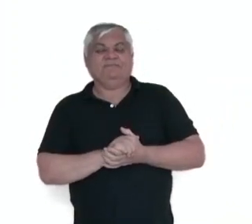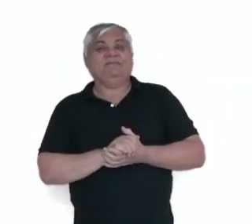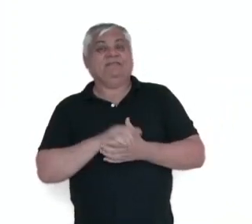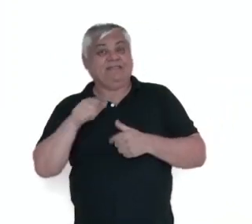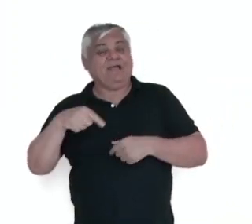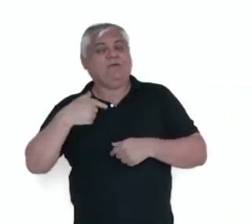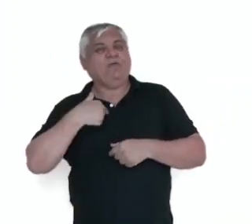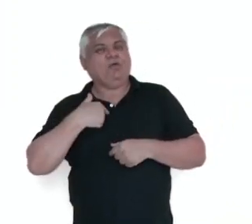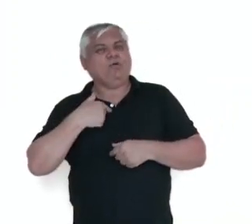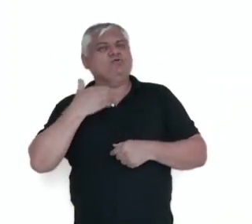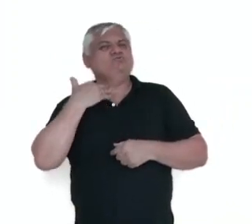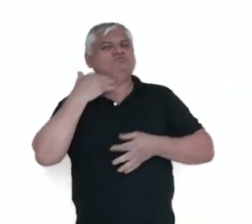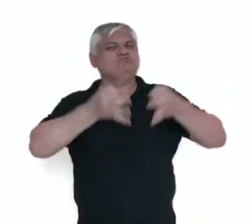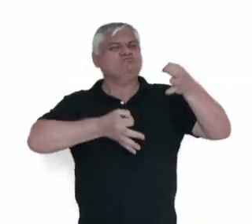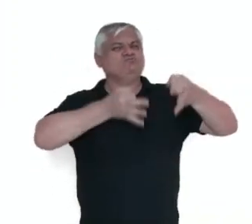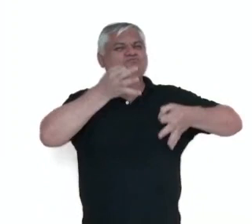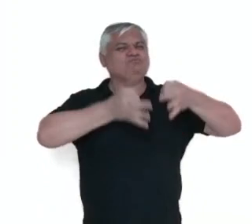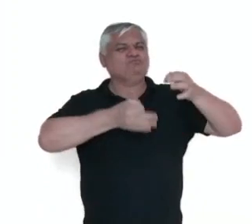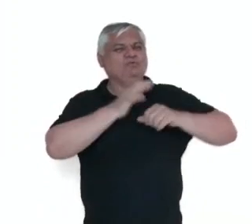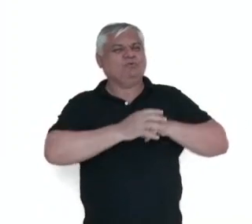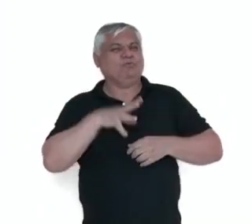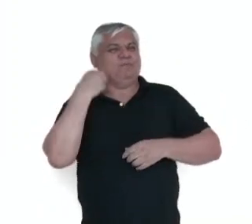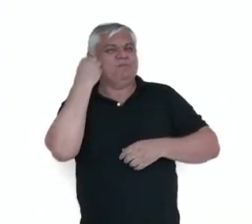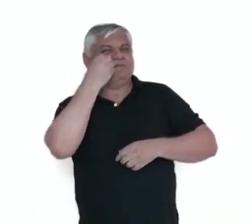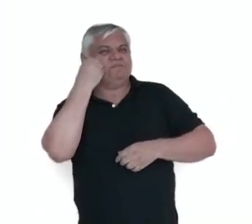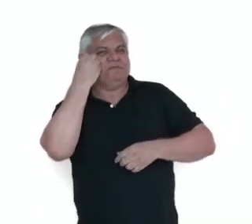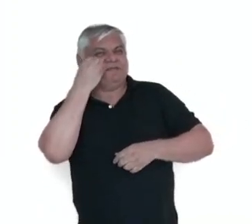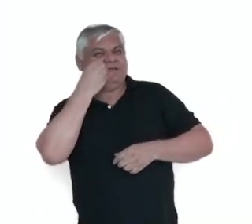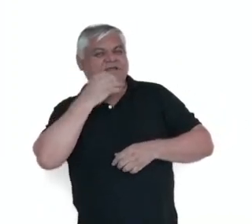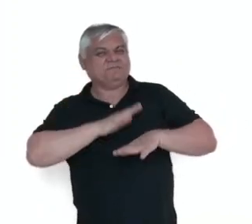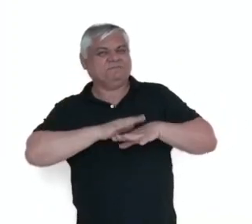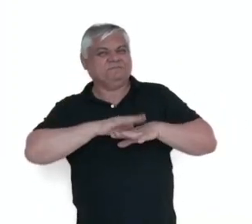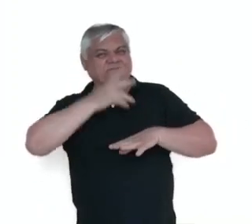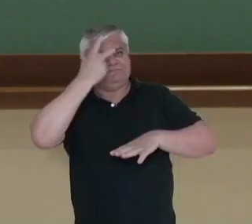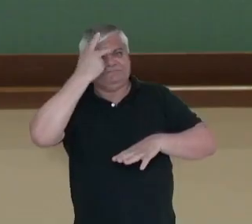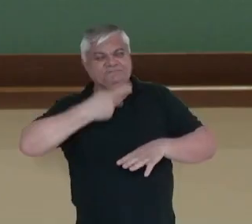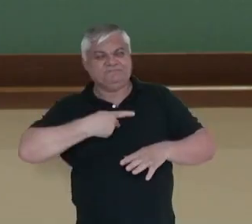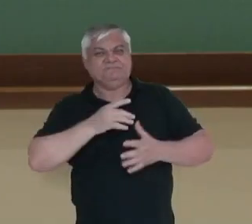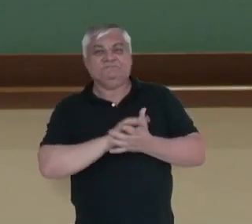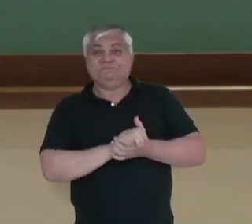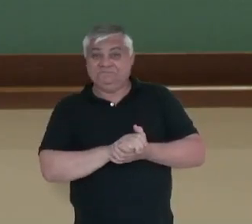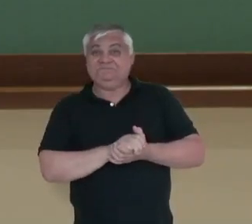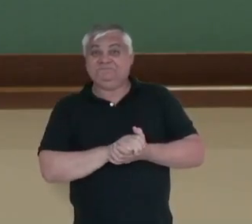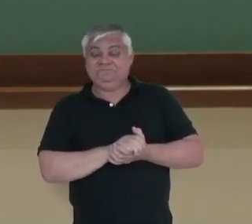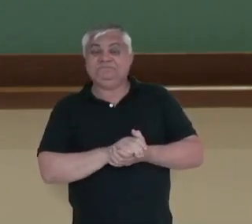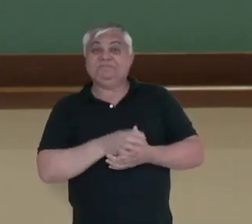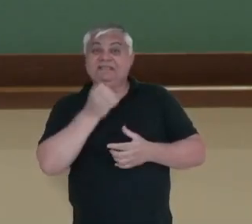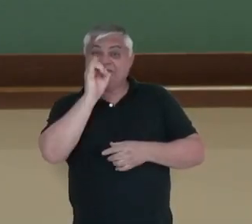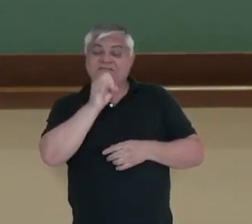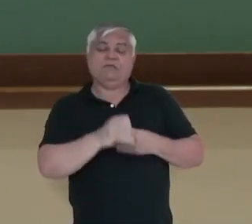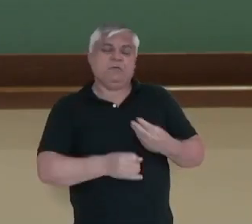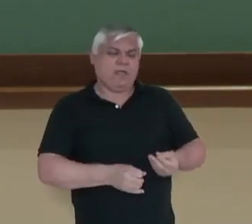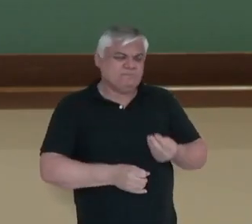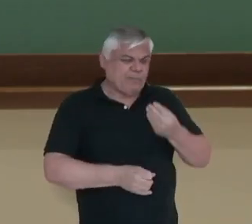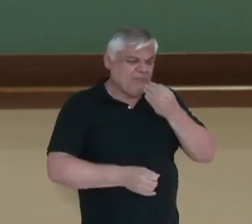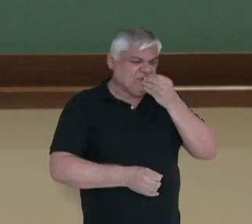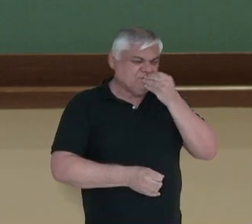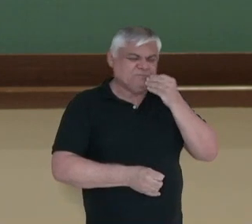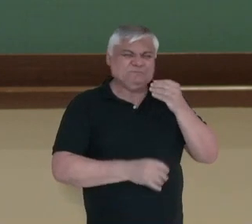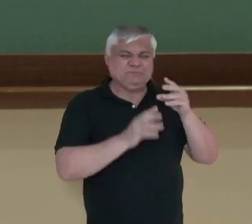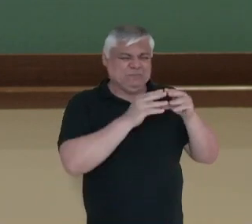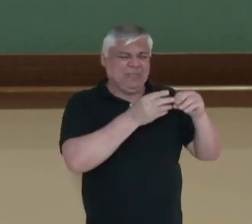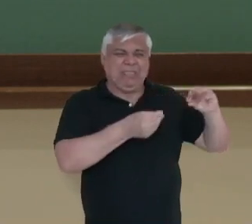um juízo universal de uma experiência particular. Então, se um dia eu provei quiabo e achei